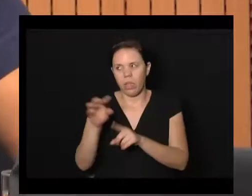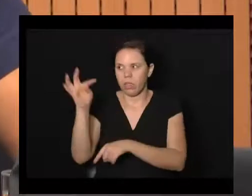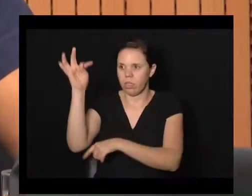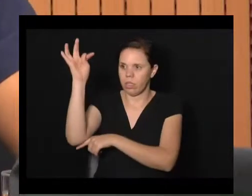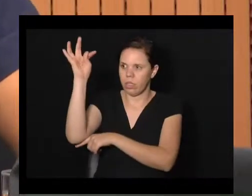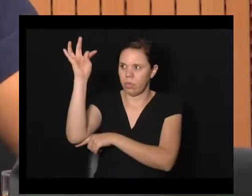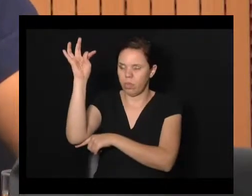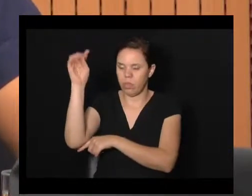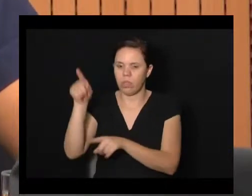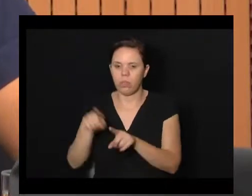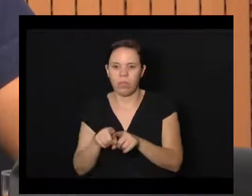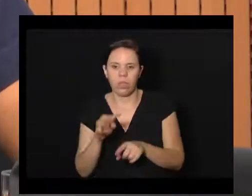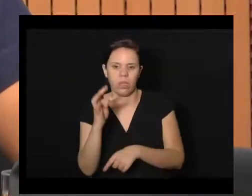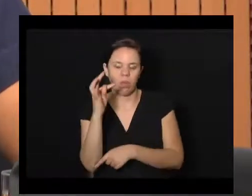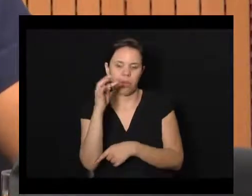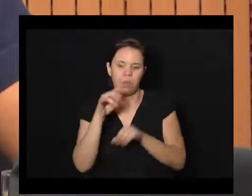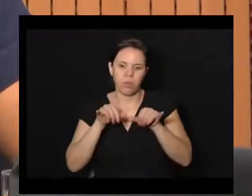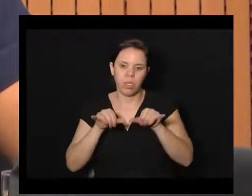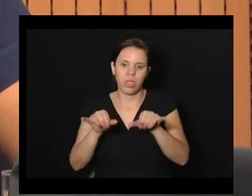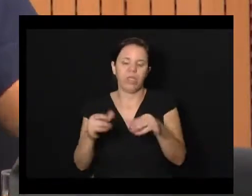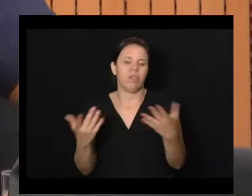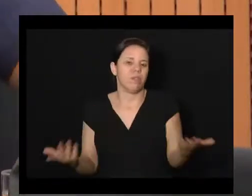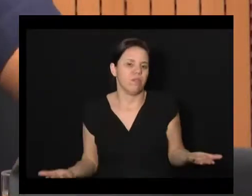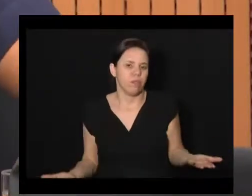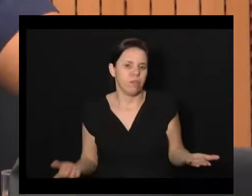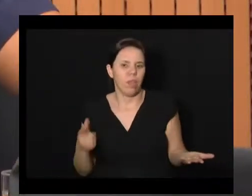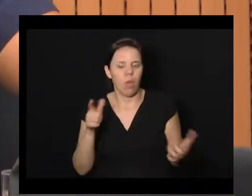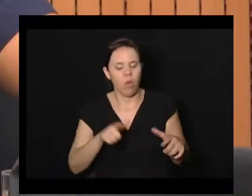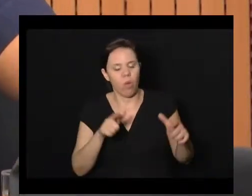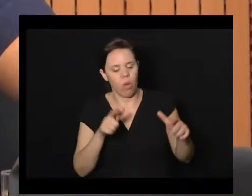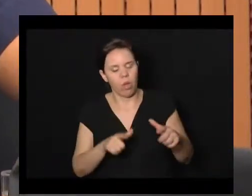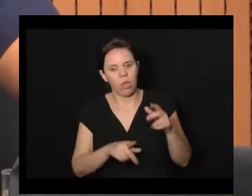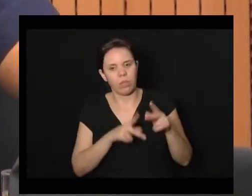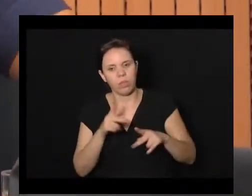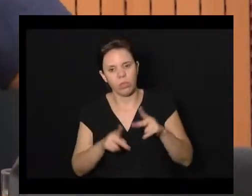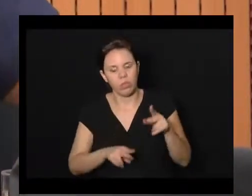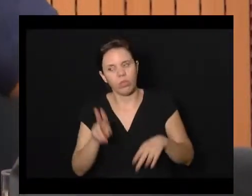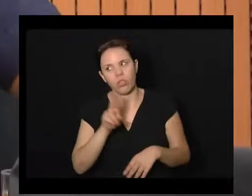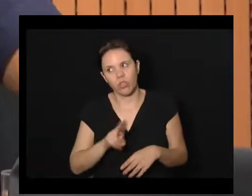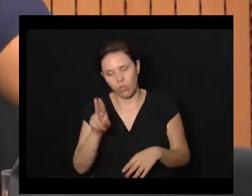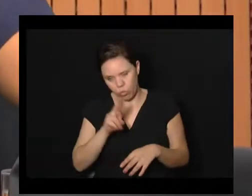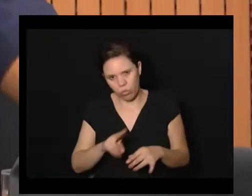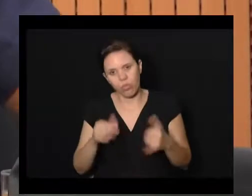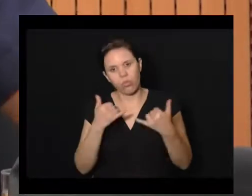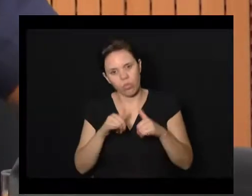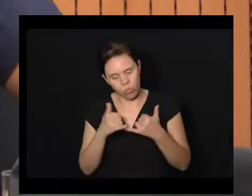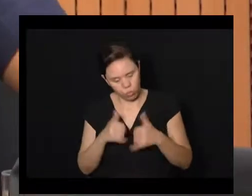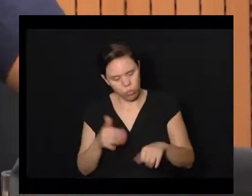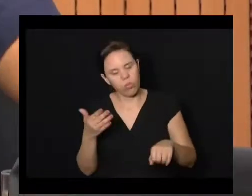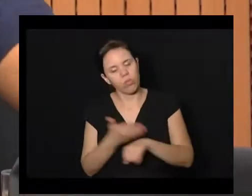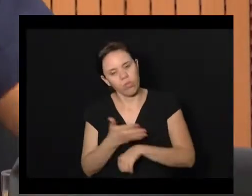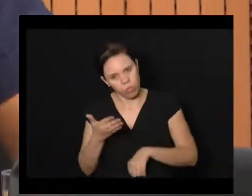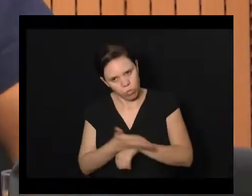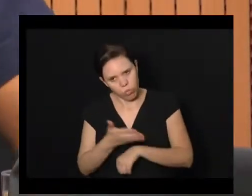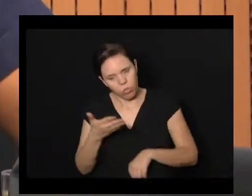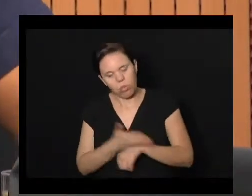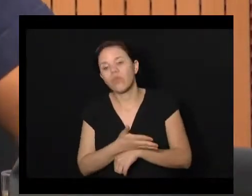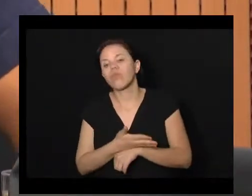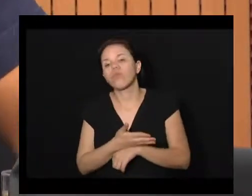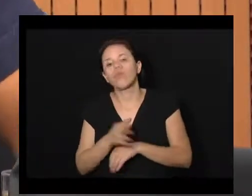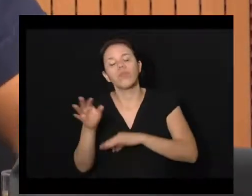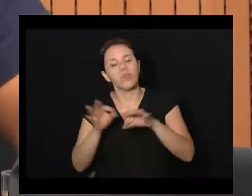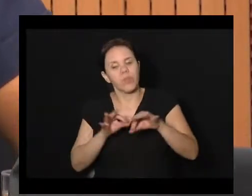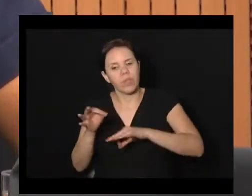mercado são locais que são destinados para que para o usuário do transporte coletivo aquela pessoa que vai providenciar a sua